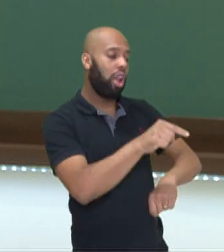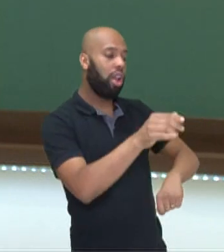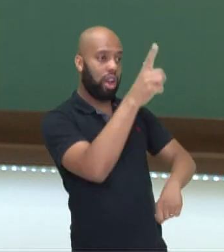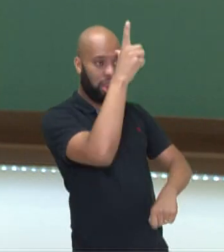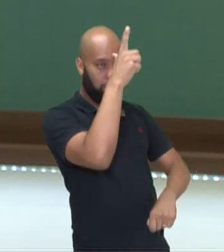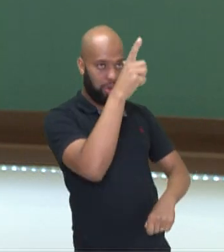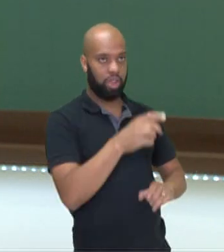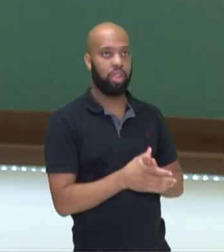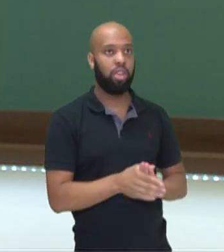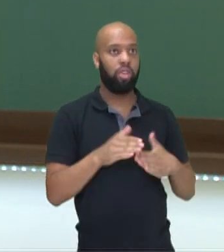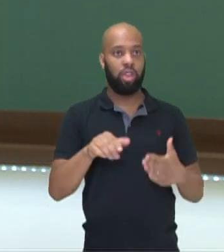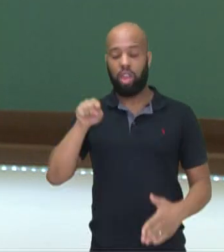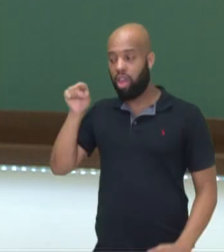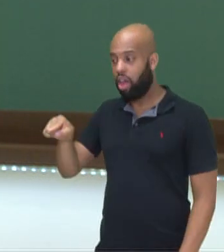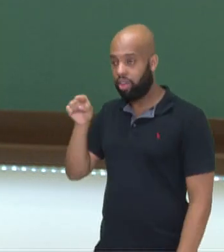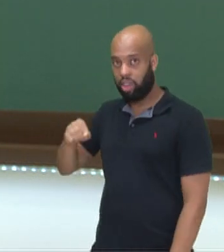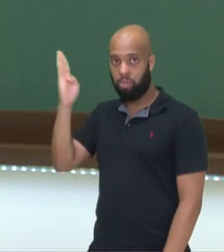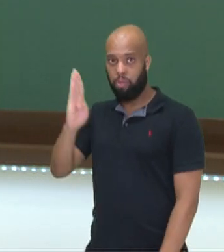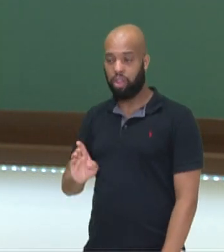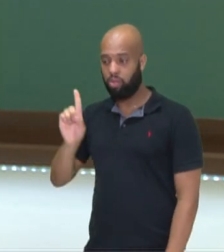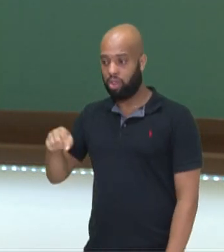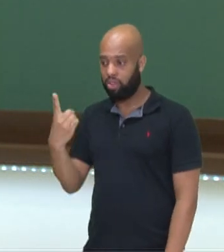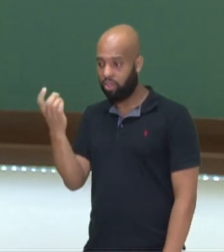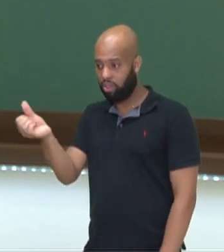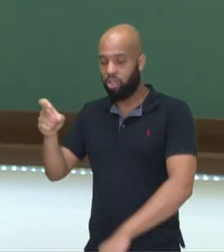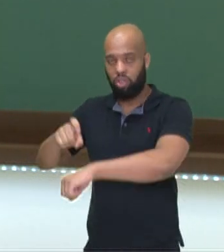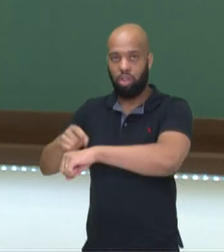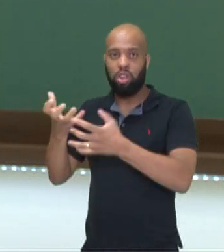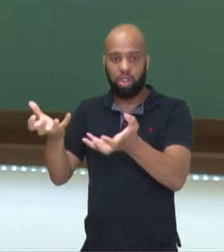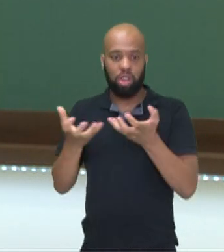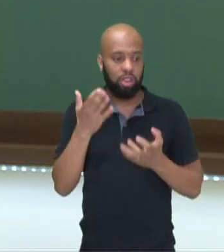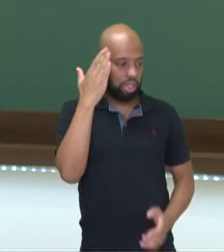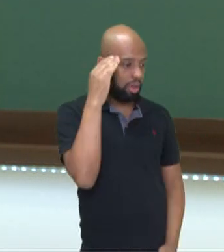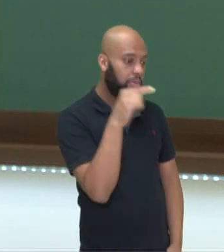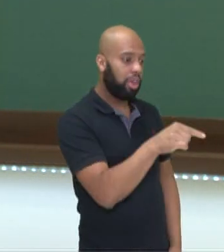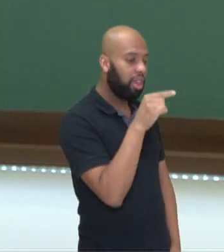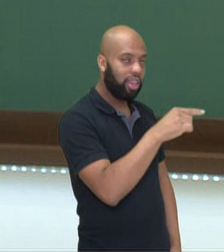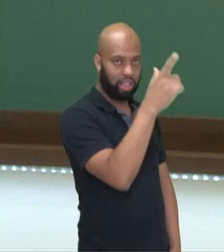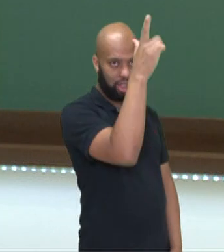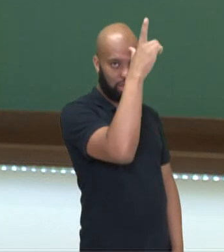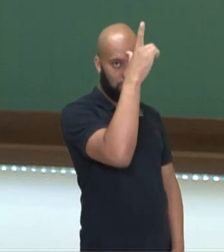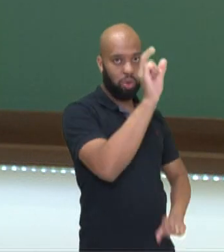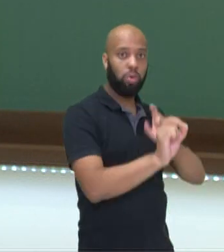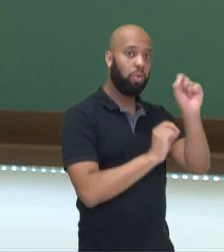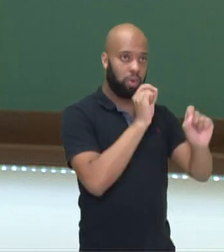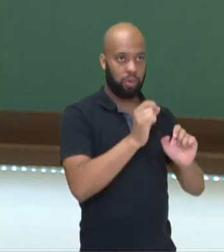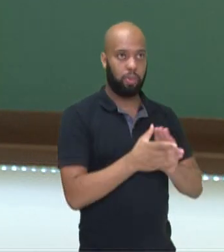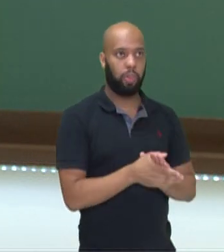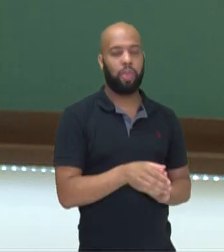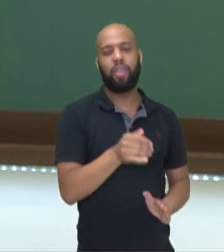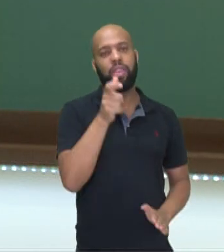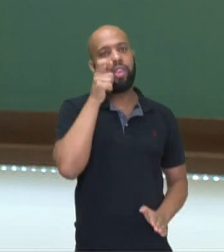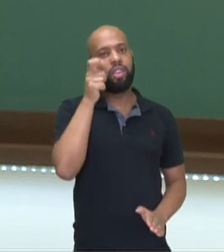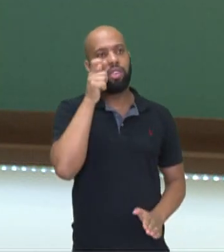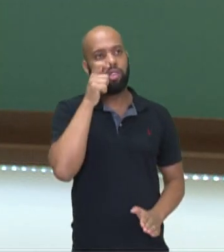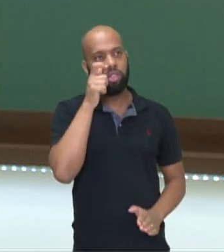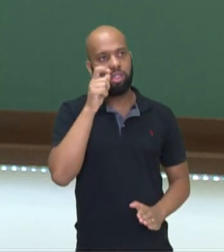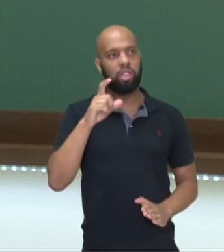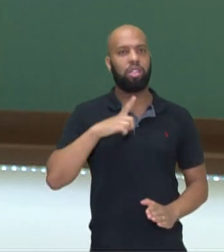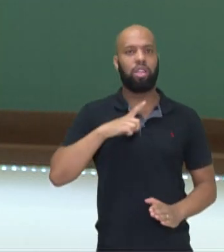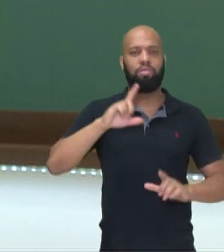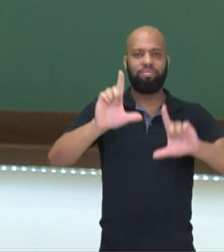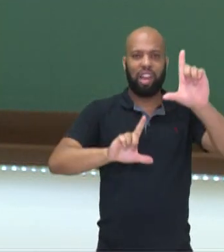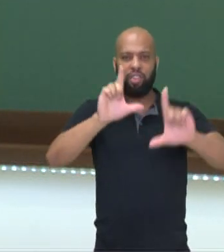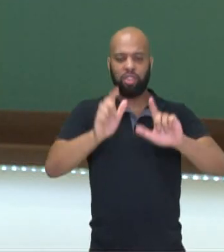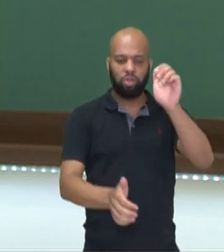Berlim? Então, em Brasília, 16 horas. Eu quero saber que horário que vai ser lá em Berlim. Digamos, assisti um jogo no Brasil às 16